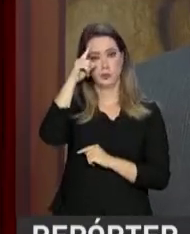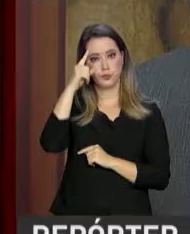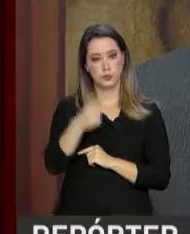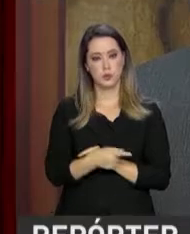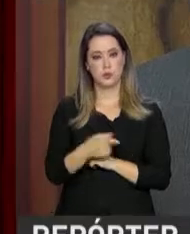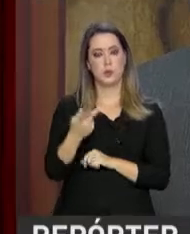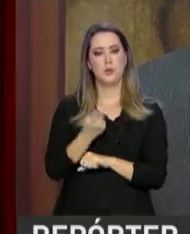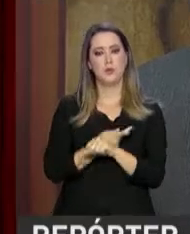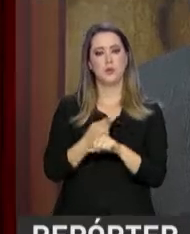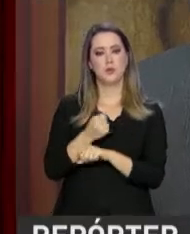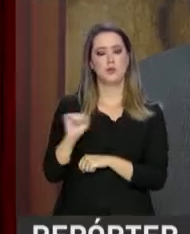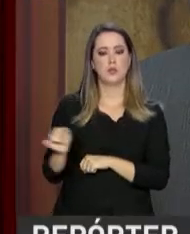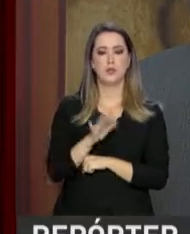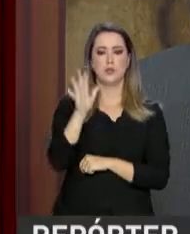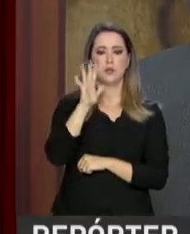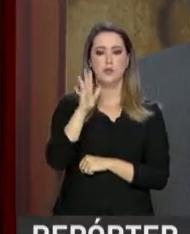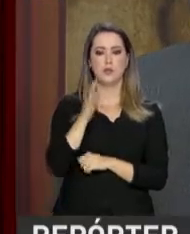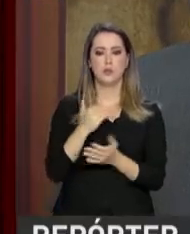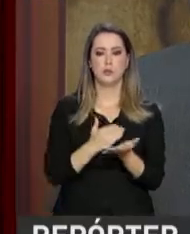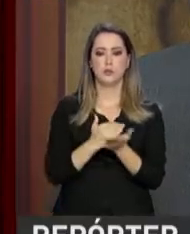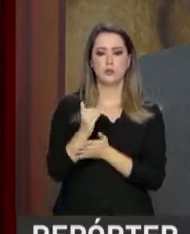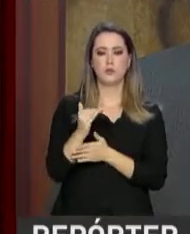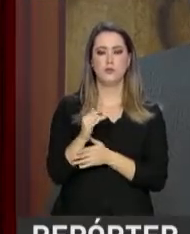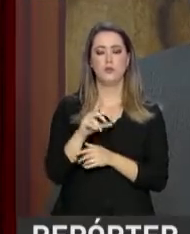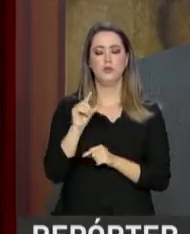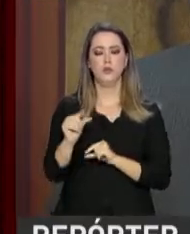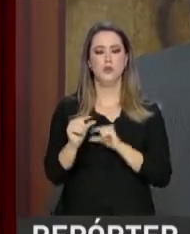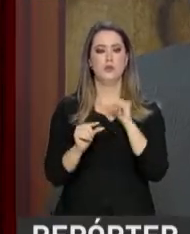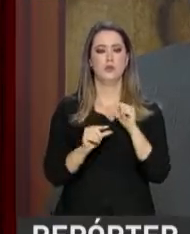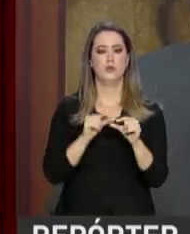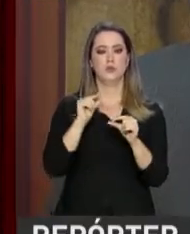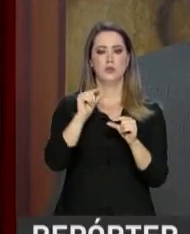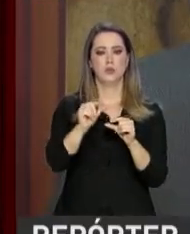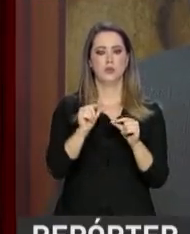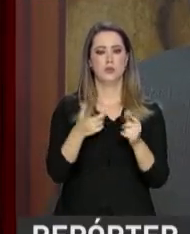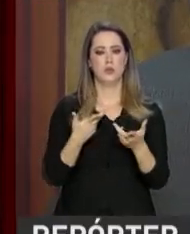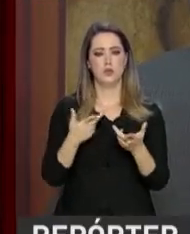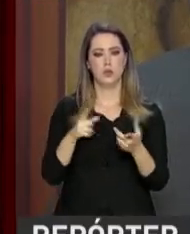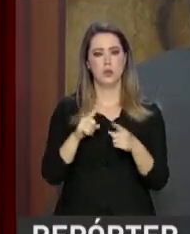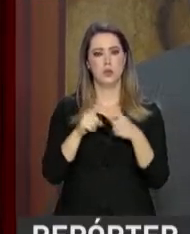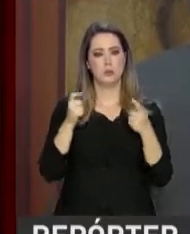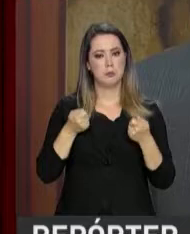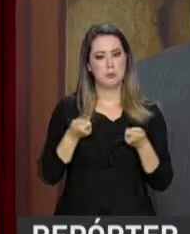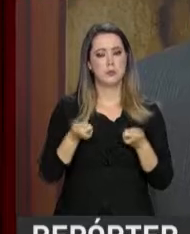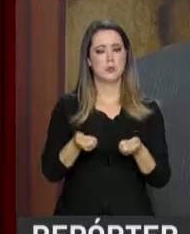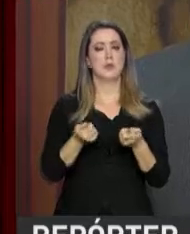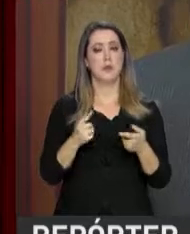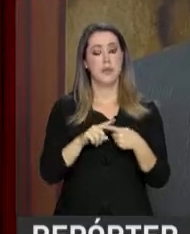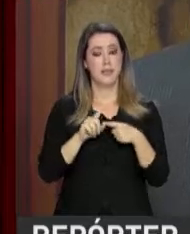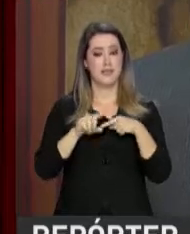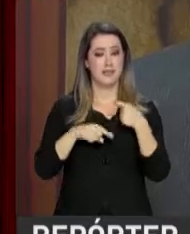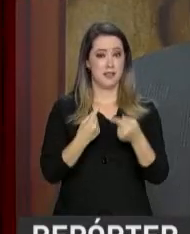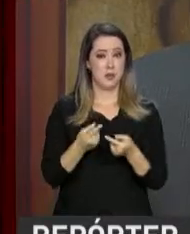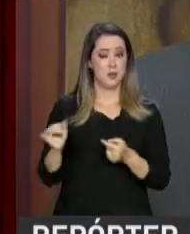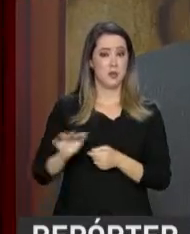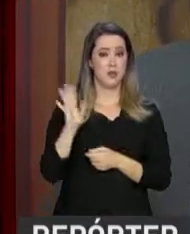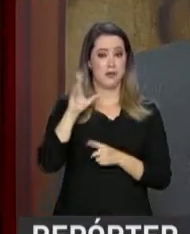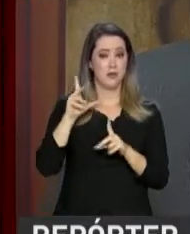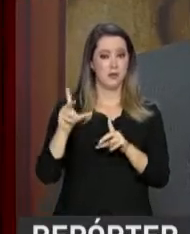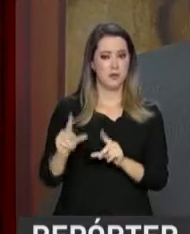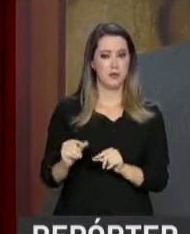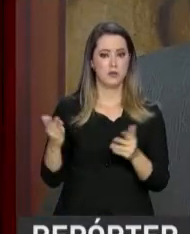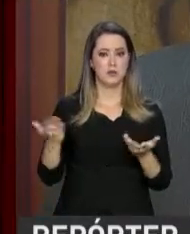buscar as metas de inflação no começo sendo um pouquinho mais incisivos mais duro mas depois da invasão caiu